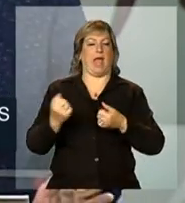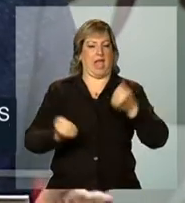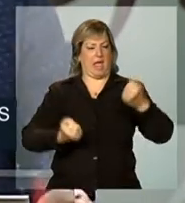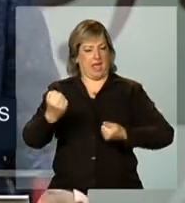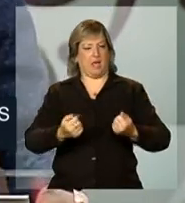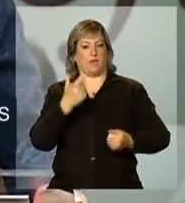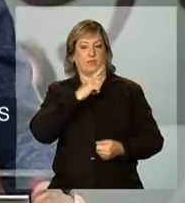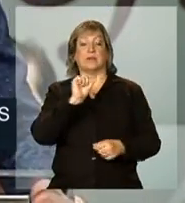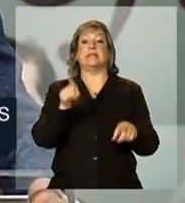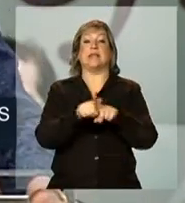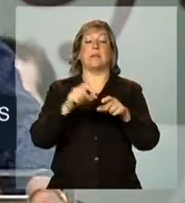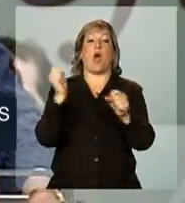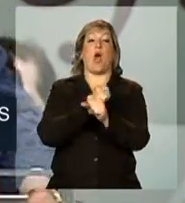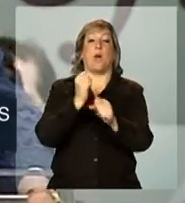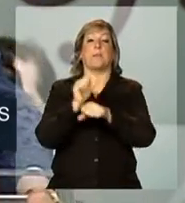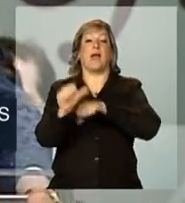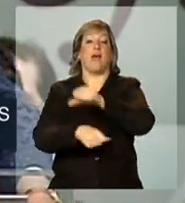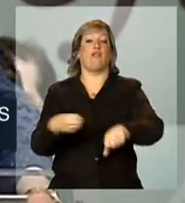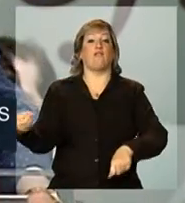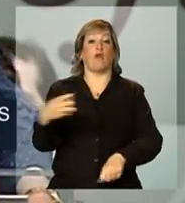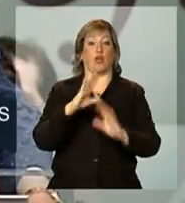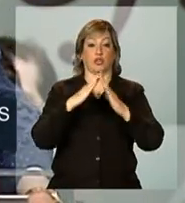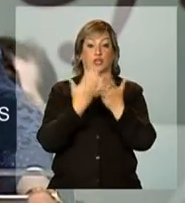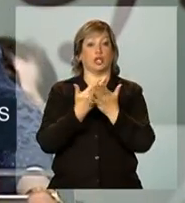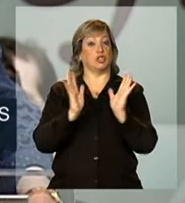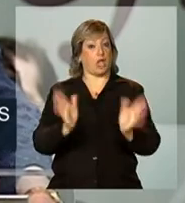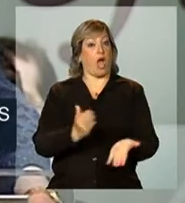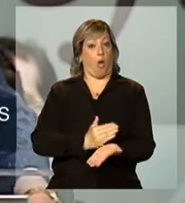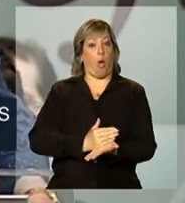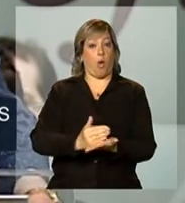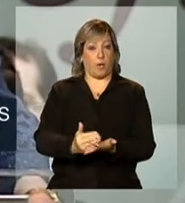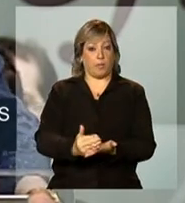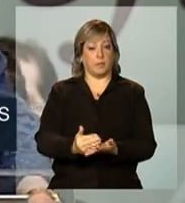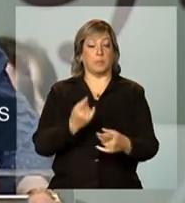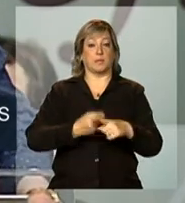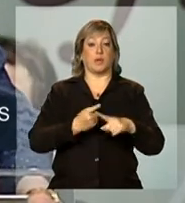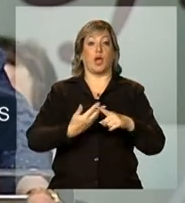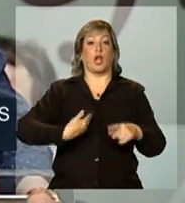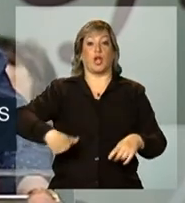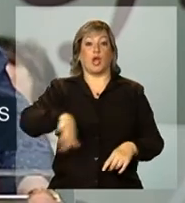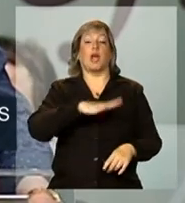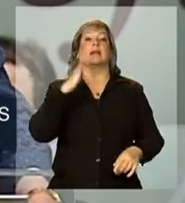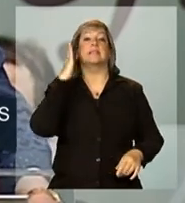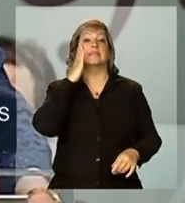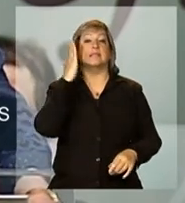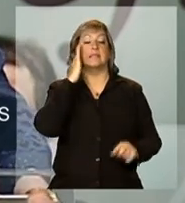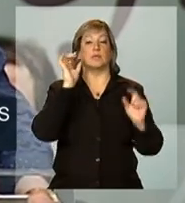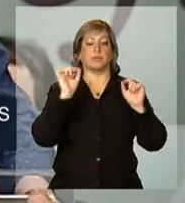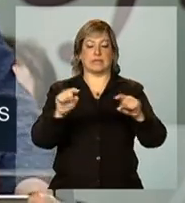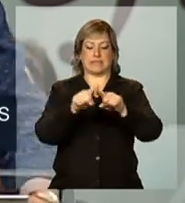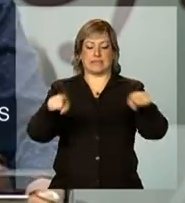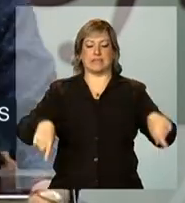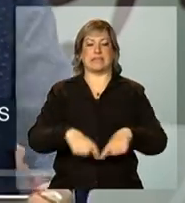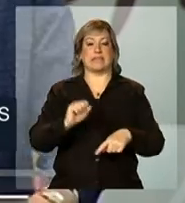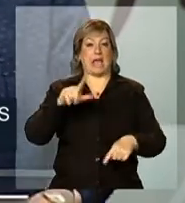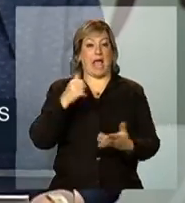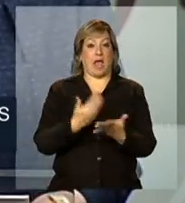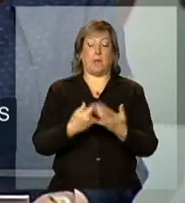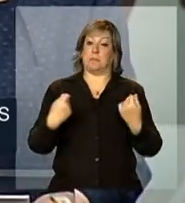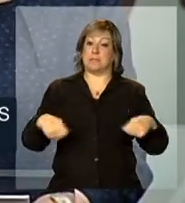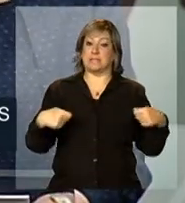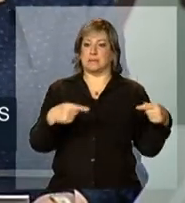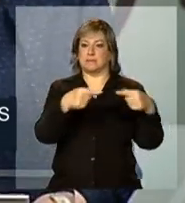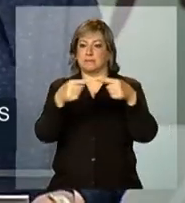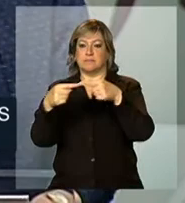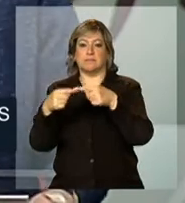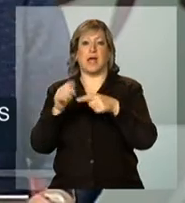das escolas já teve início, porque nós sabemos que as salas de aula precisam estar